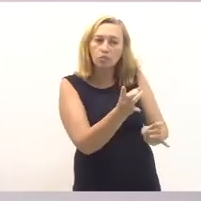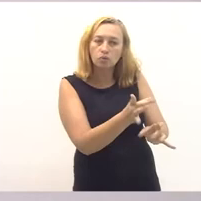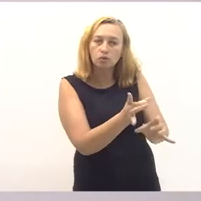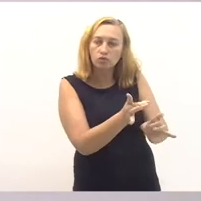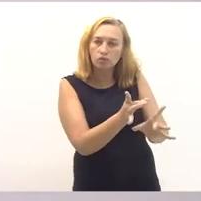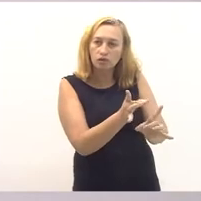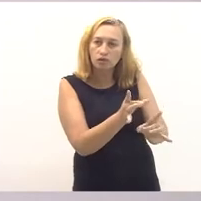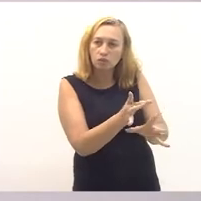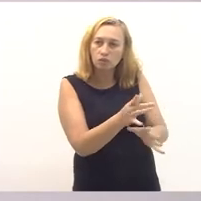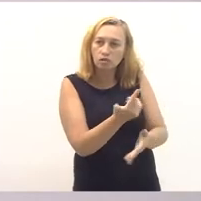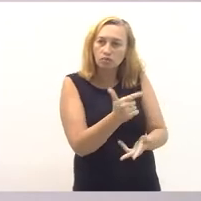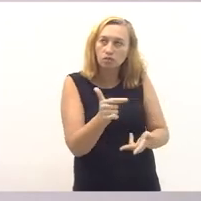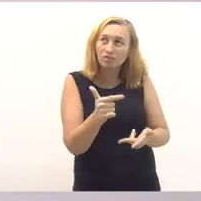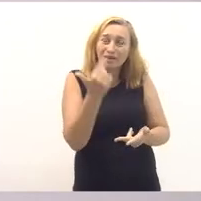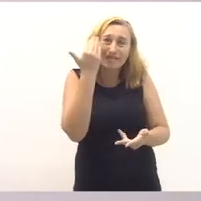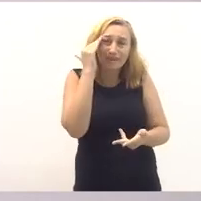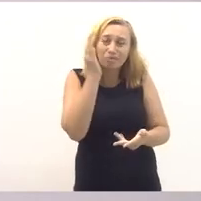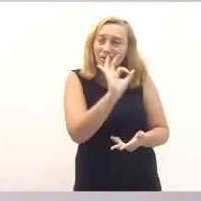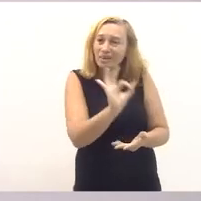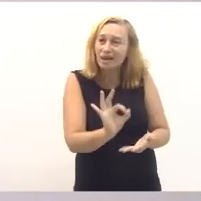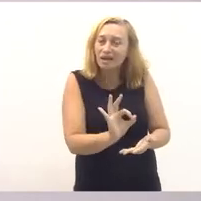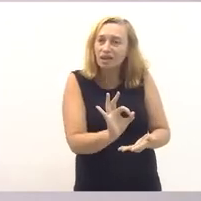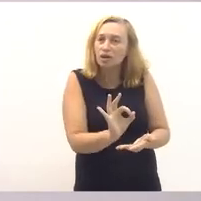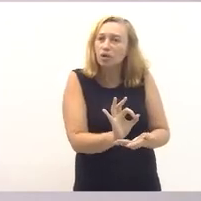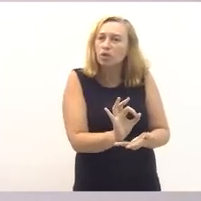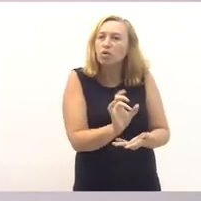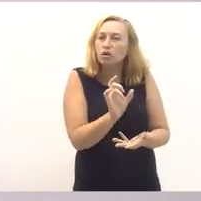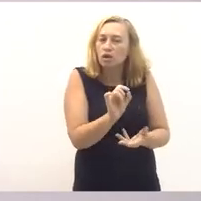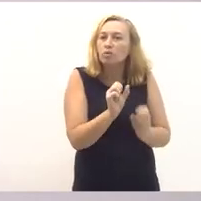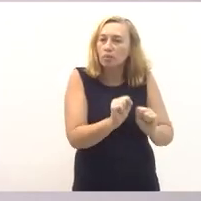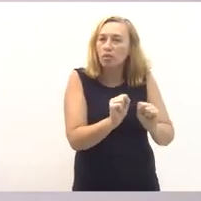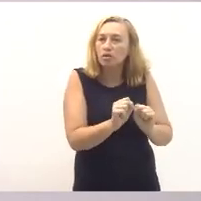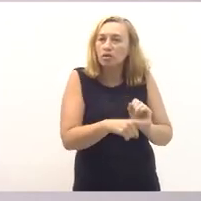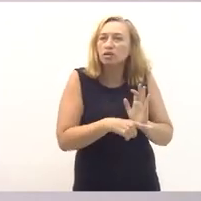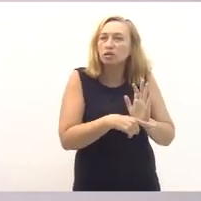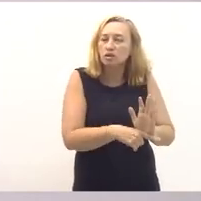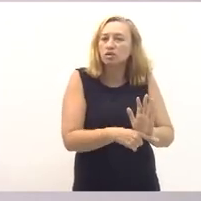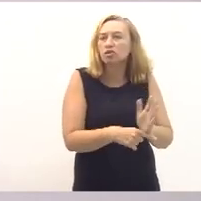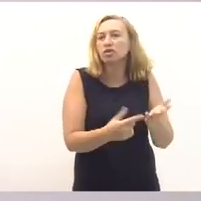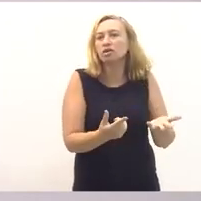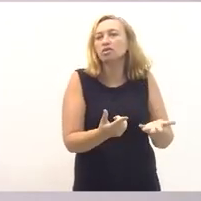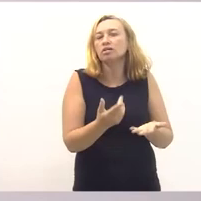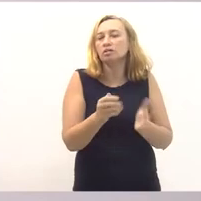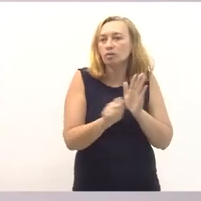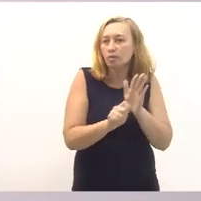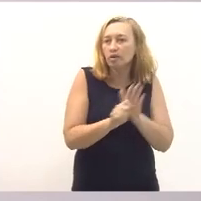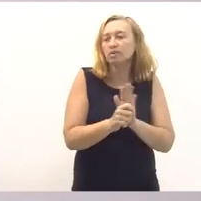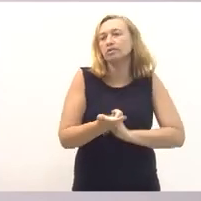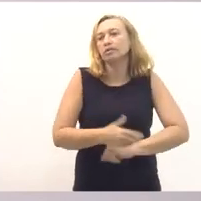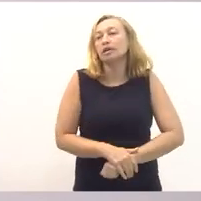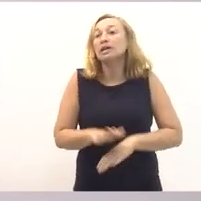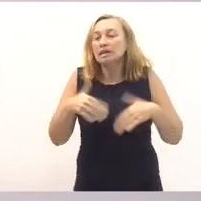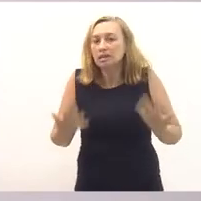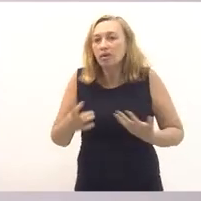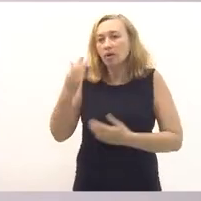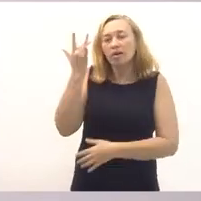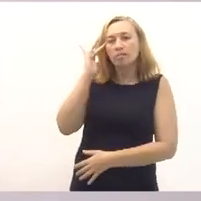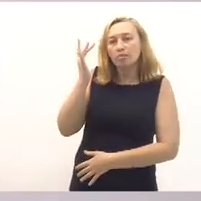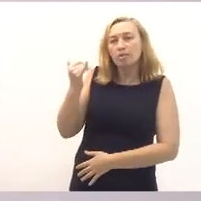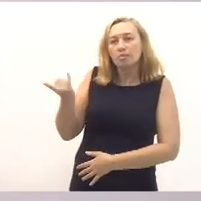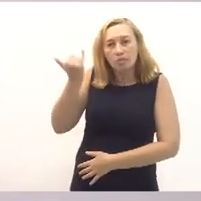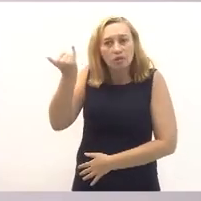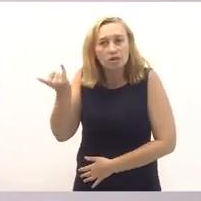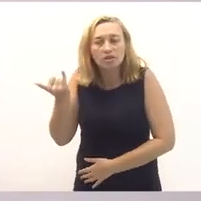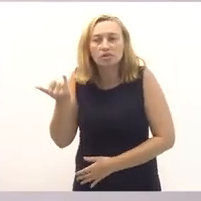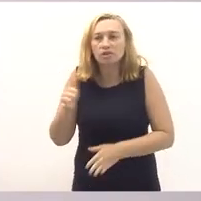tem a mínima noção e o que pode ser tratado com a cannabis sabe com a maconha então é importante a gente